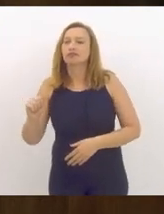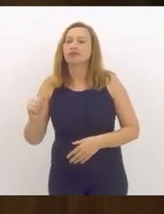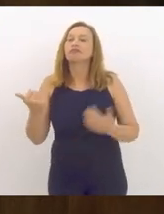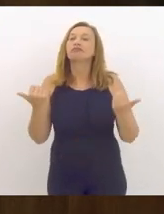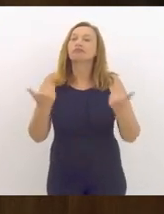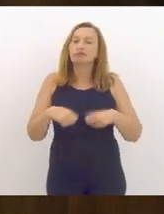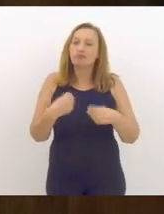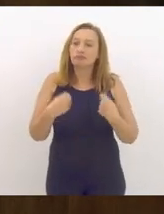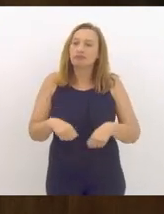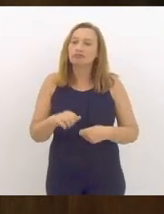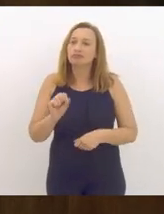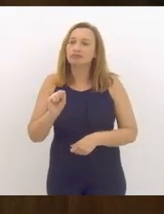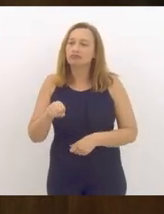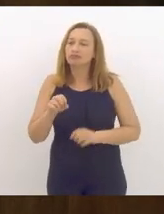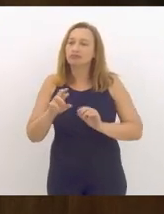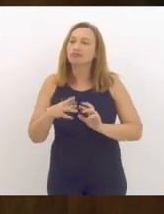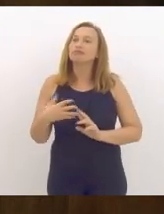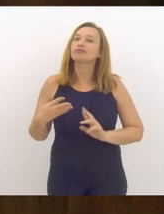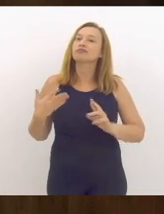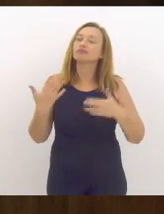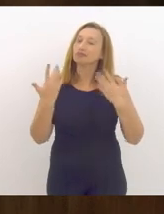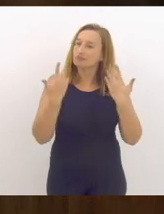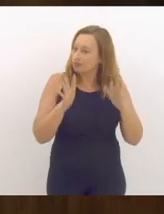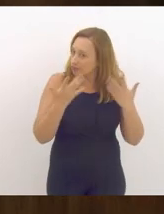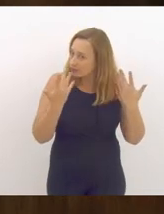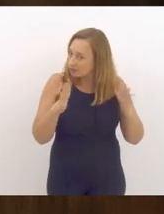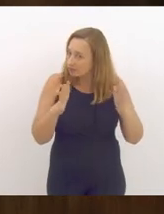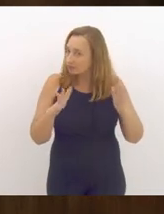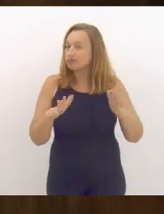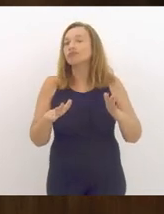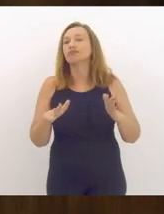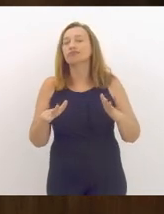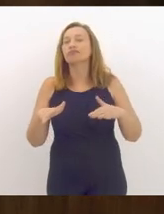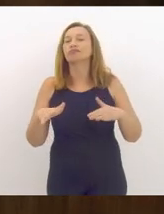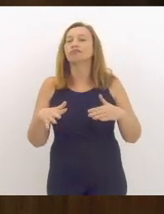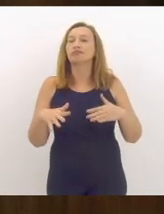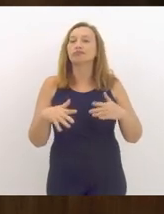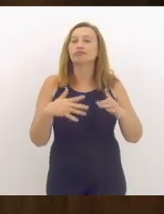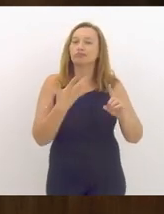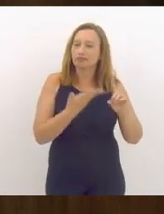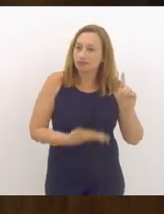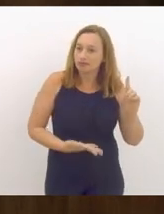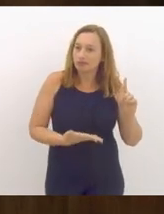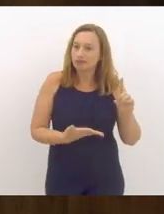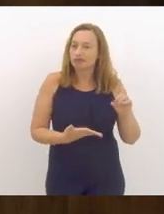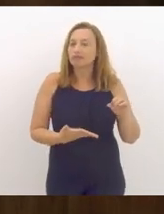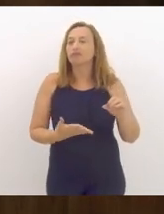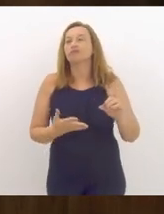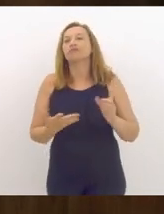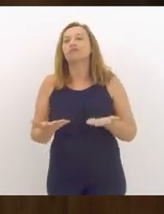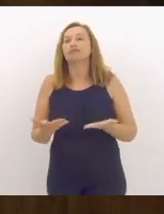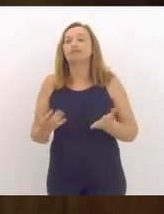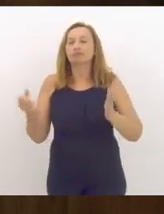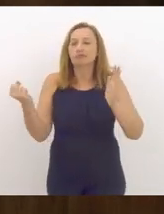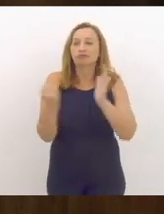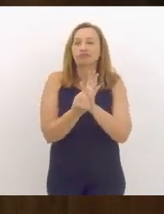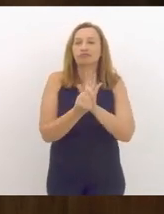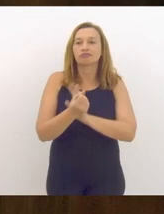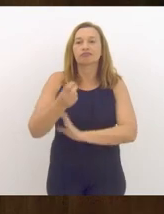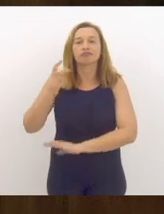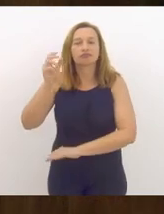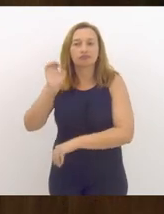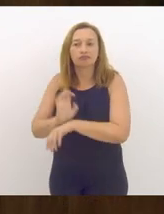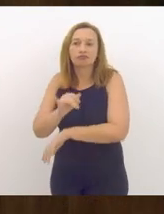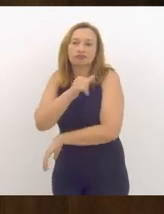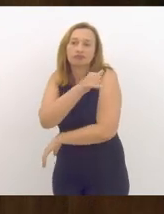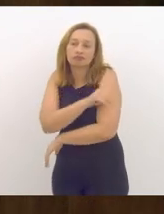precisa ser reverenciado, honrado, celebrado, instituído como patrimônio do Estado